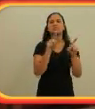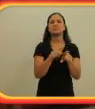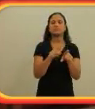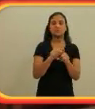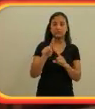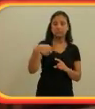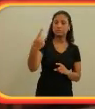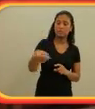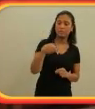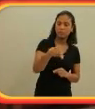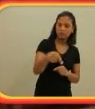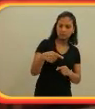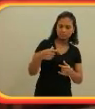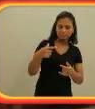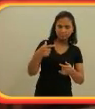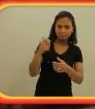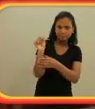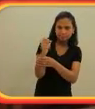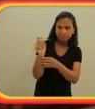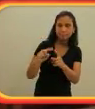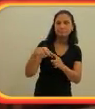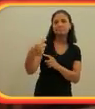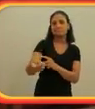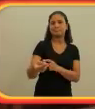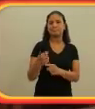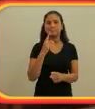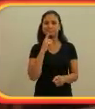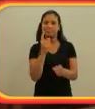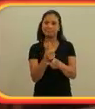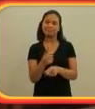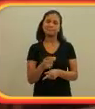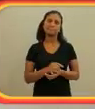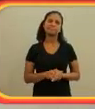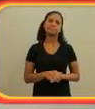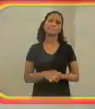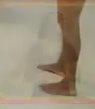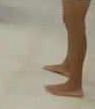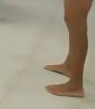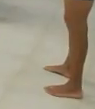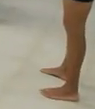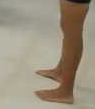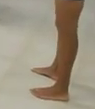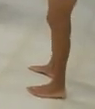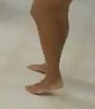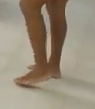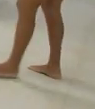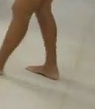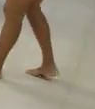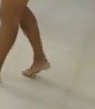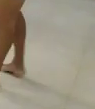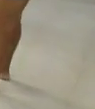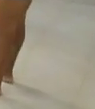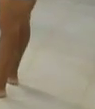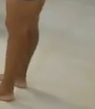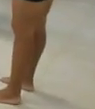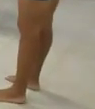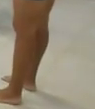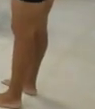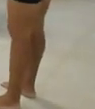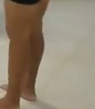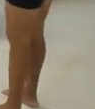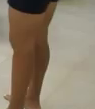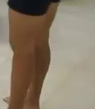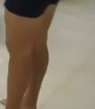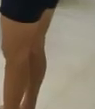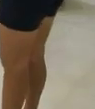a fala, elas melhoram também após o programa. Amparado por Cecília, Matheus, ainda com as